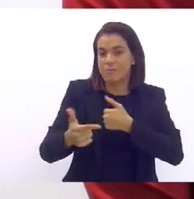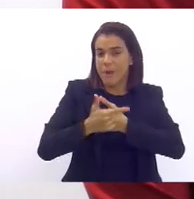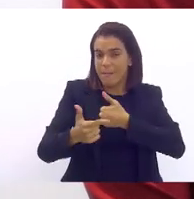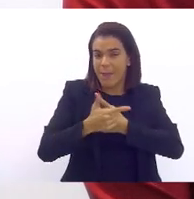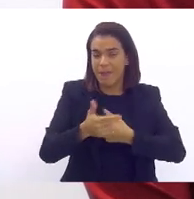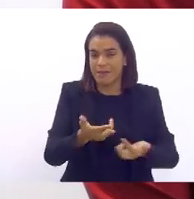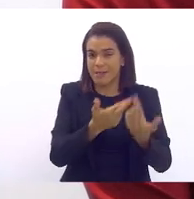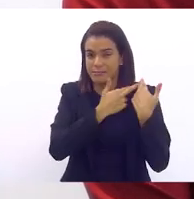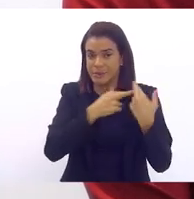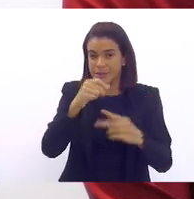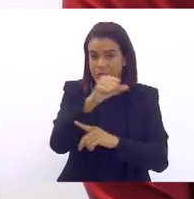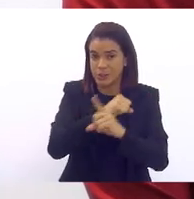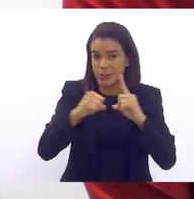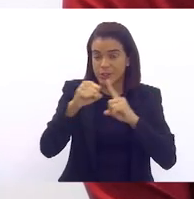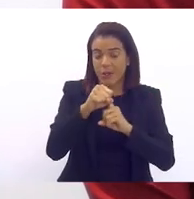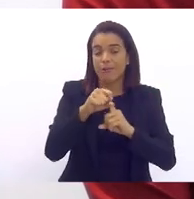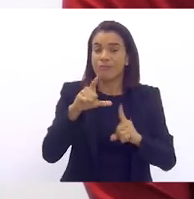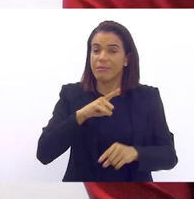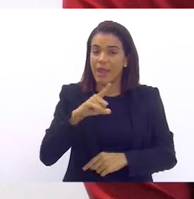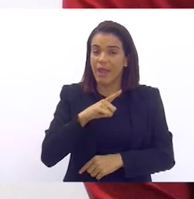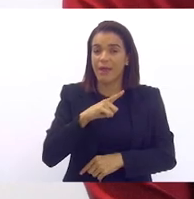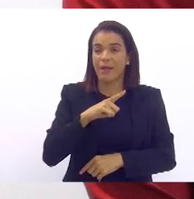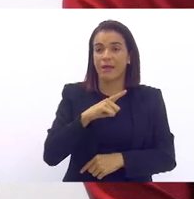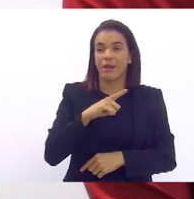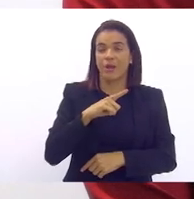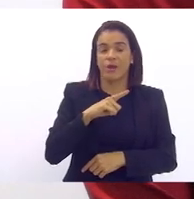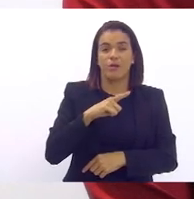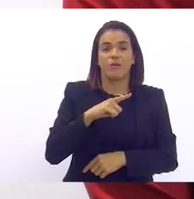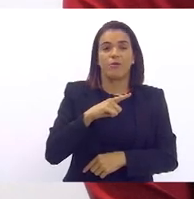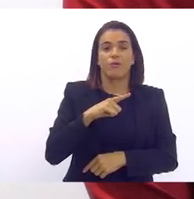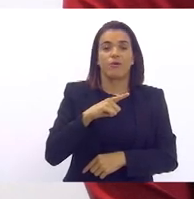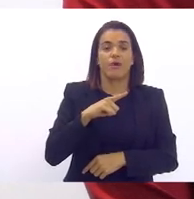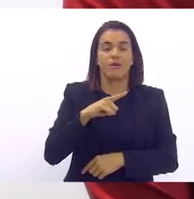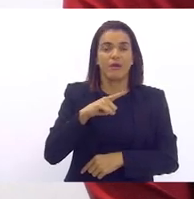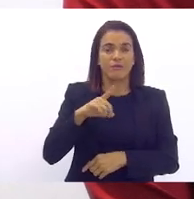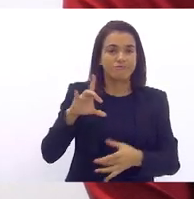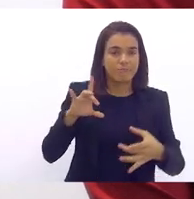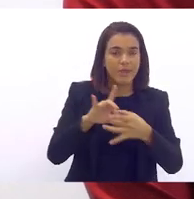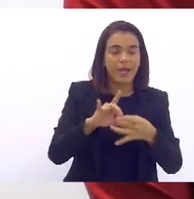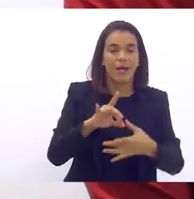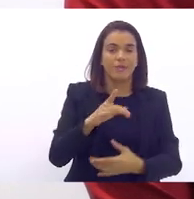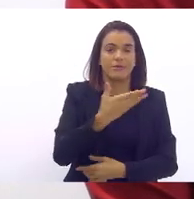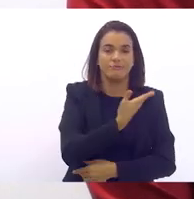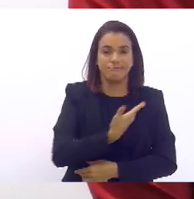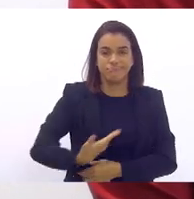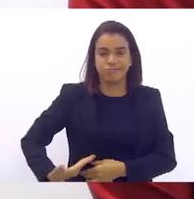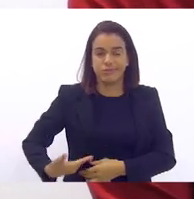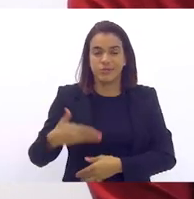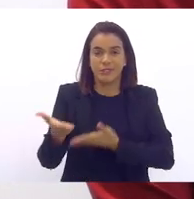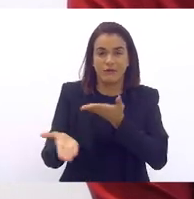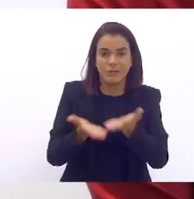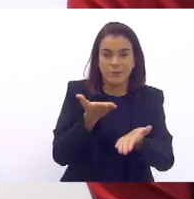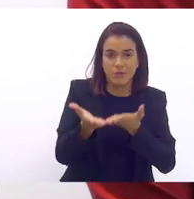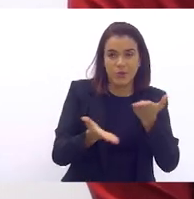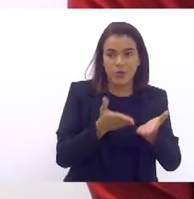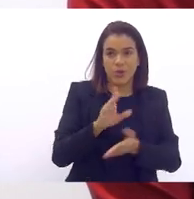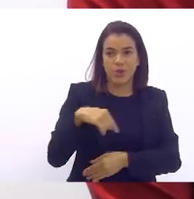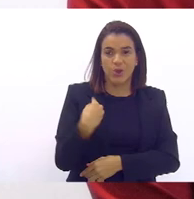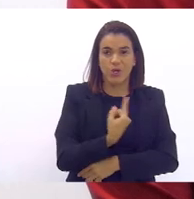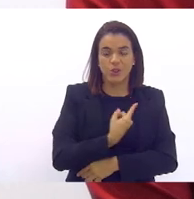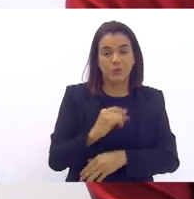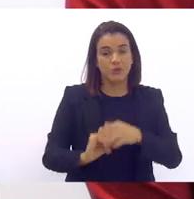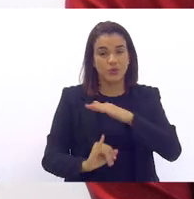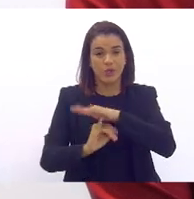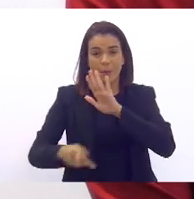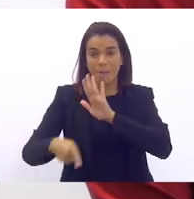organização pública direto diretamente ligada ao centro do estado brasileiro a gente se autodenomina instituição